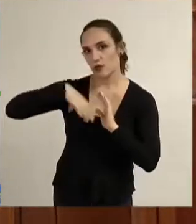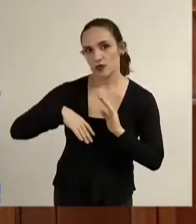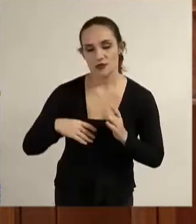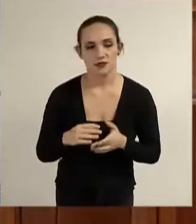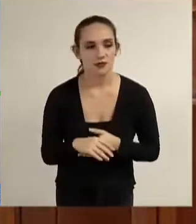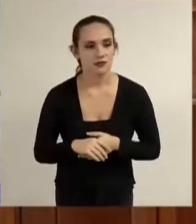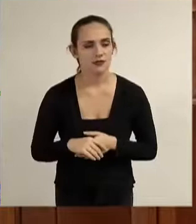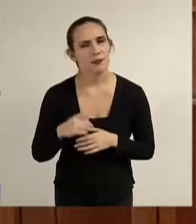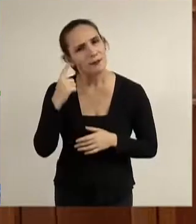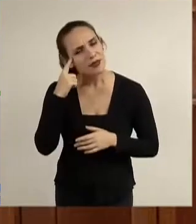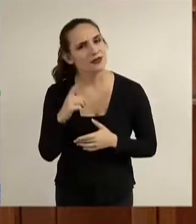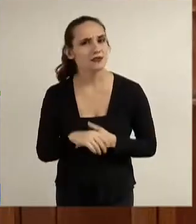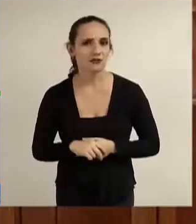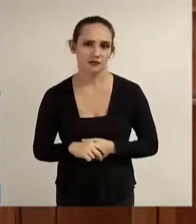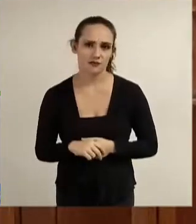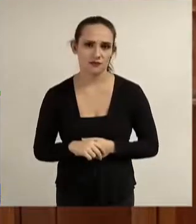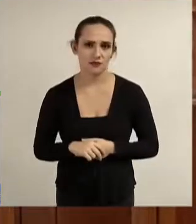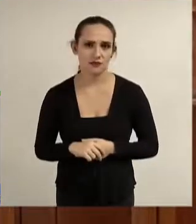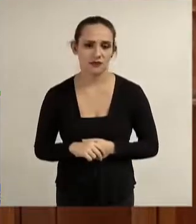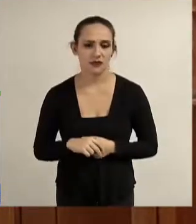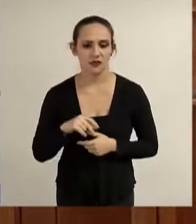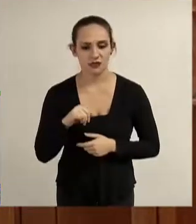1.830 vezes 12 horas,